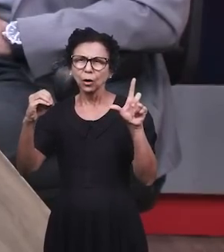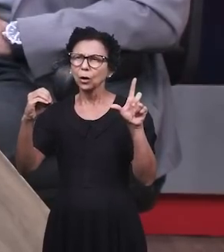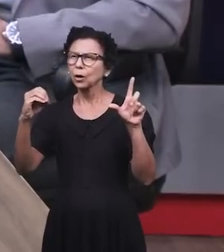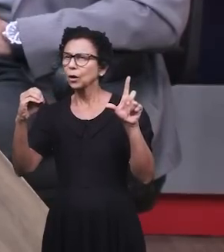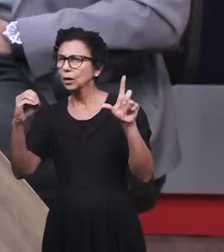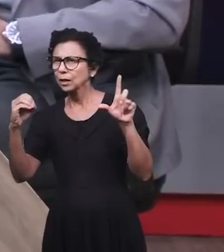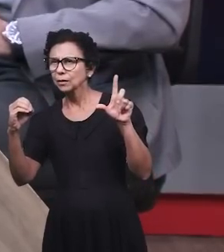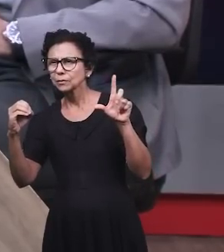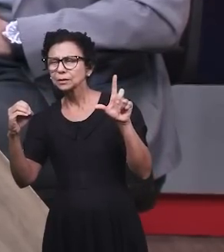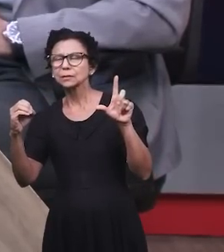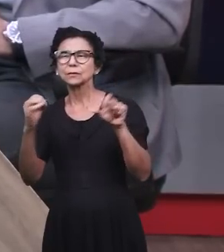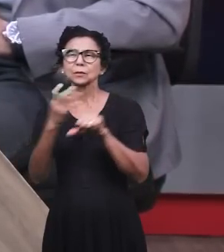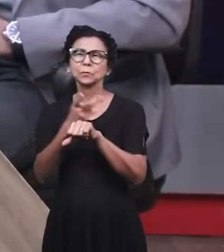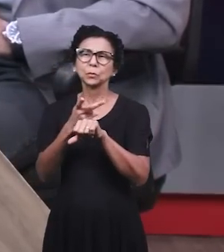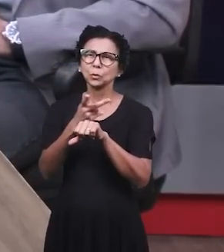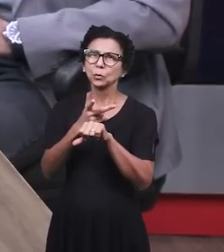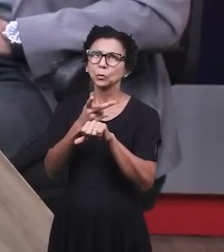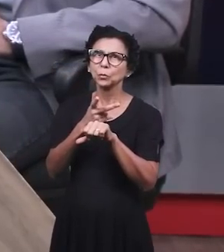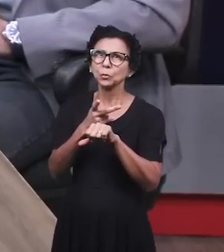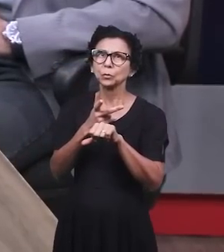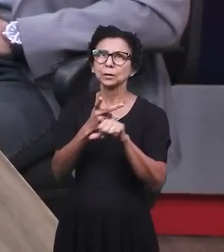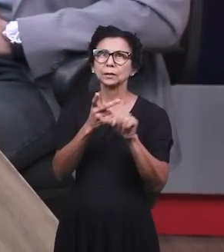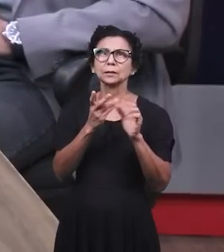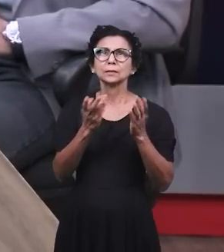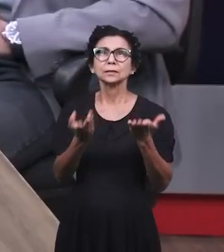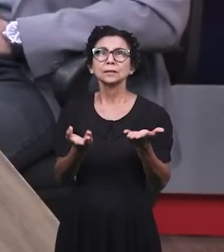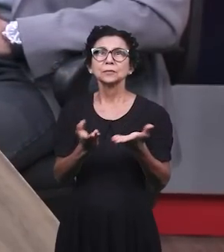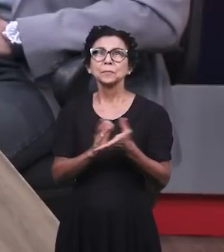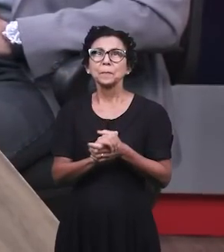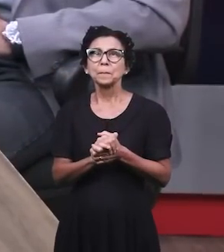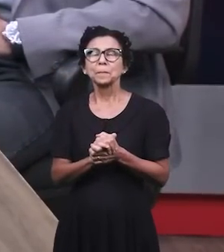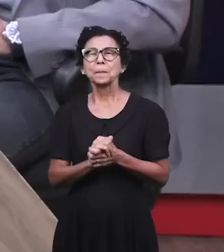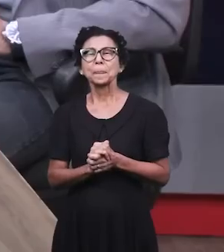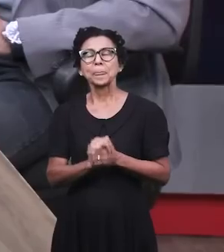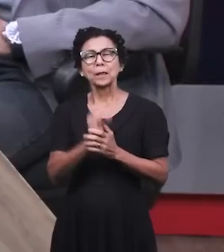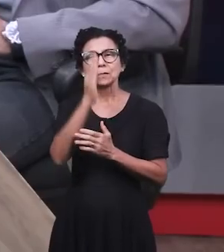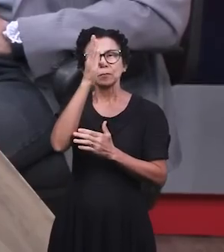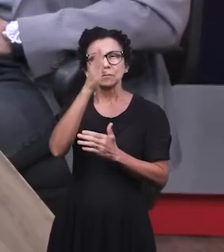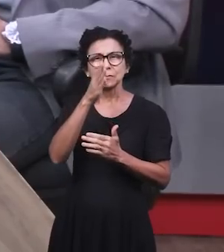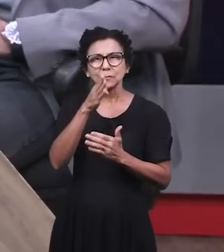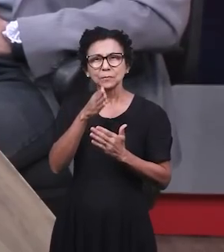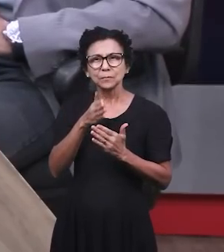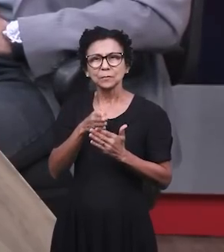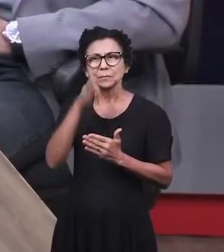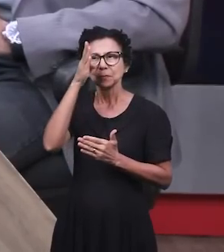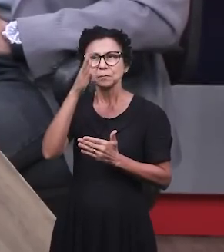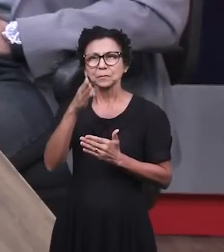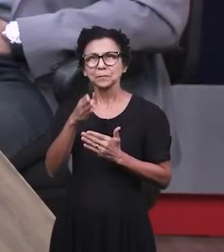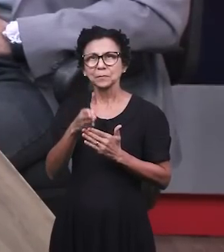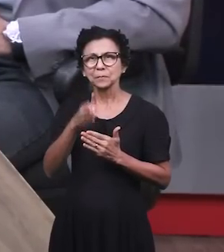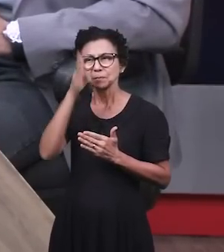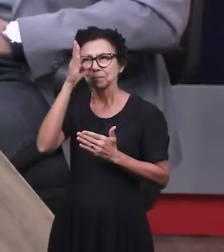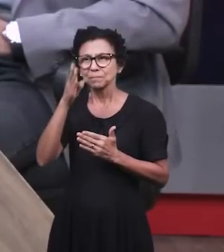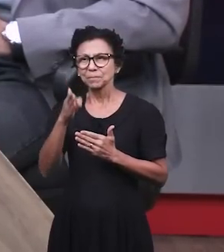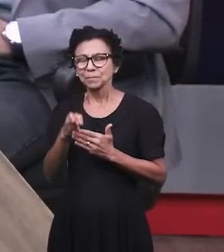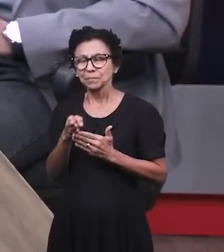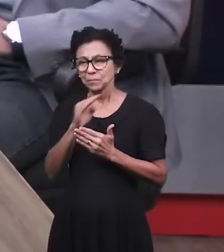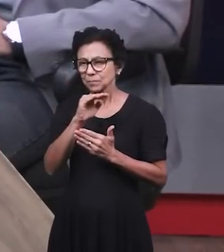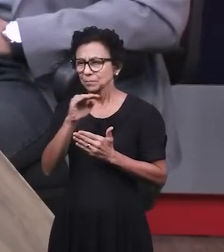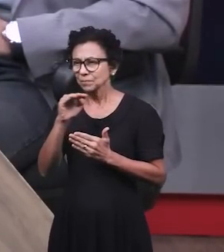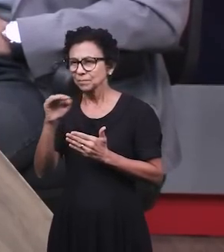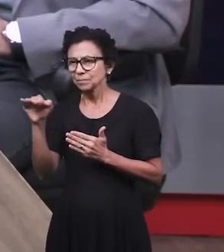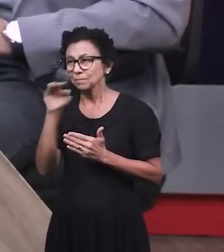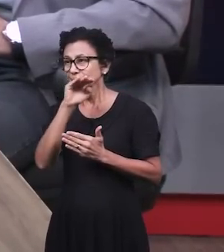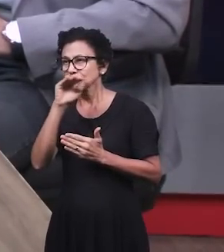O aqui nessa linha. Então você vai fazendo esse cruzamento. E vai seguindo.